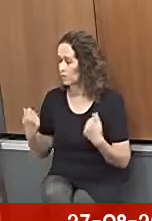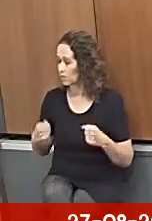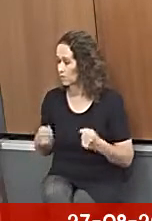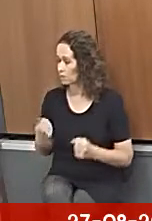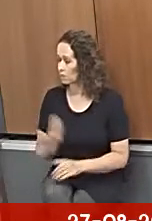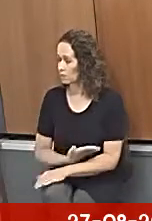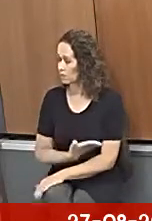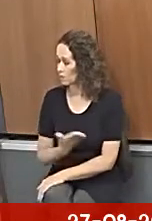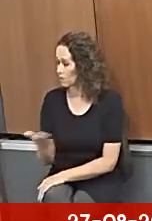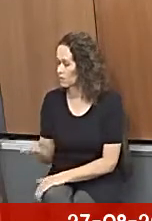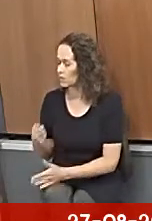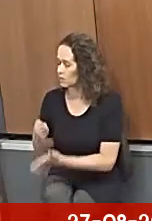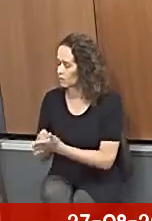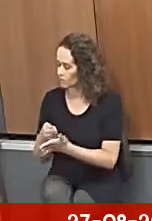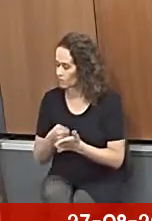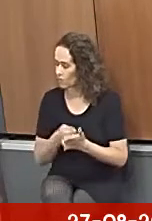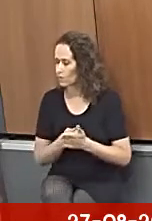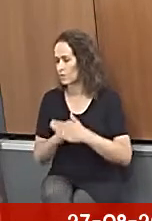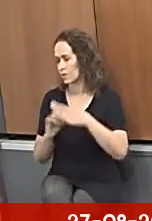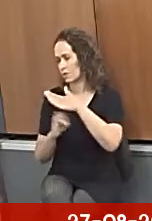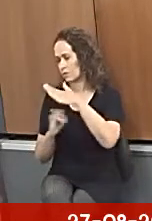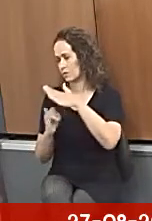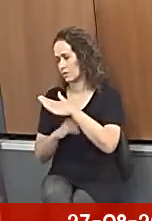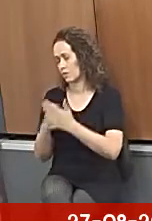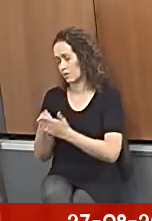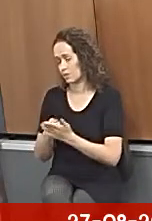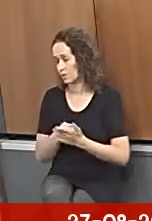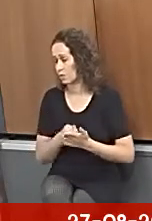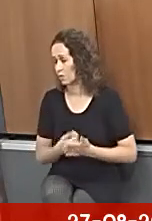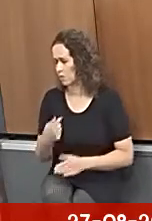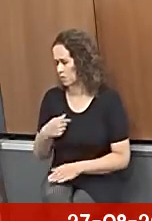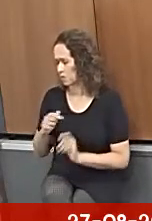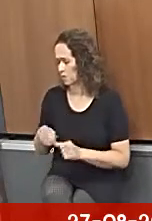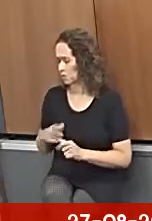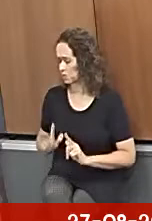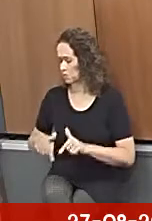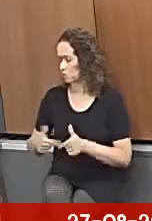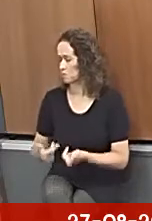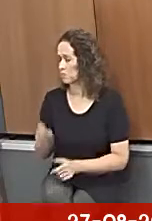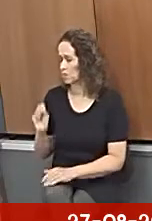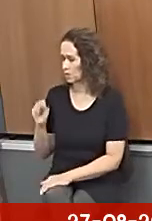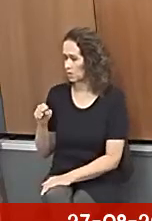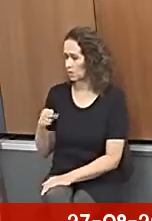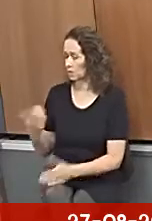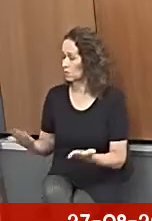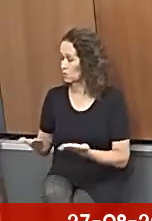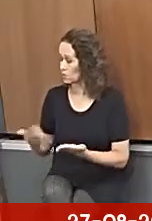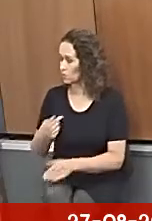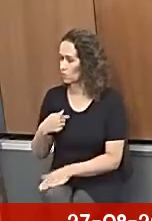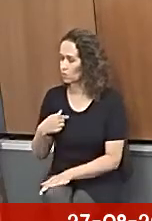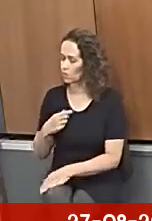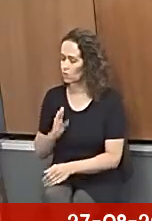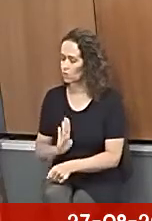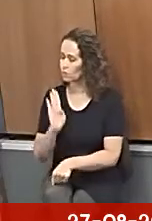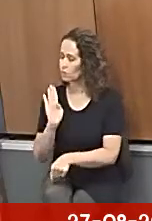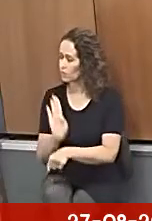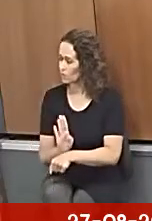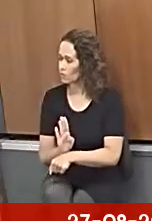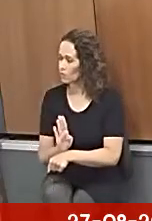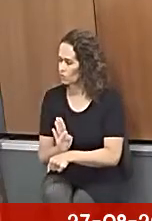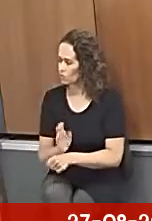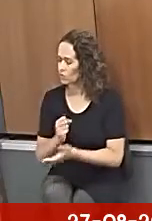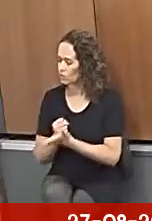cobrem dessas instituições inclusive tá eu posso fazer minha parte hoje eu atuo em betim na área de família